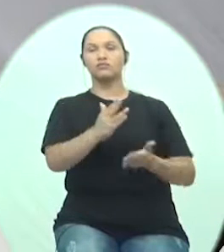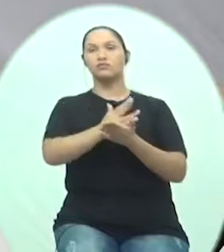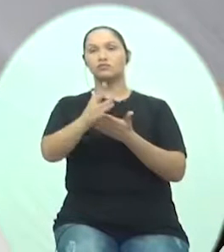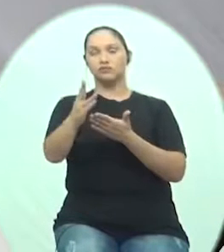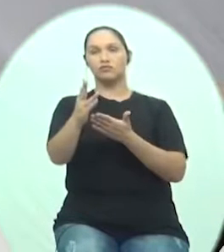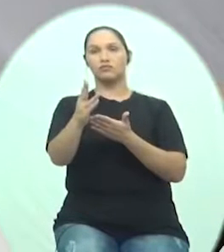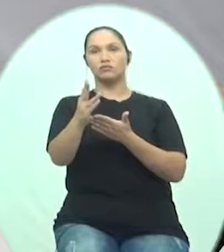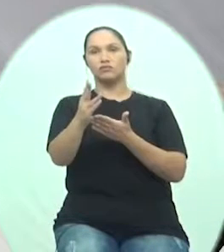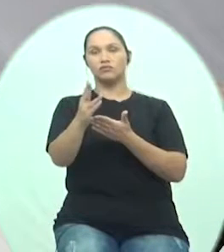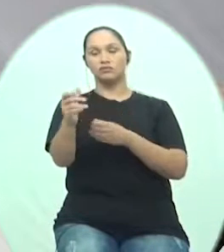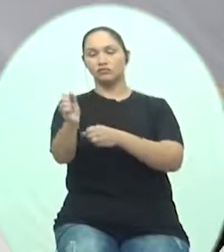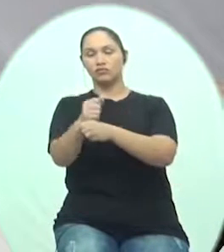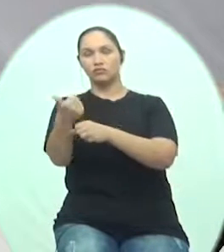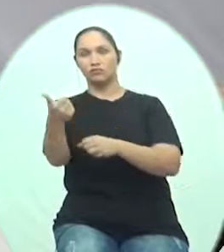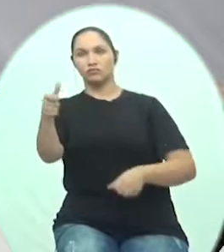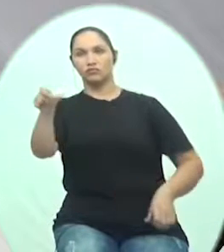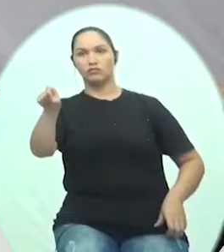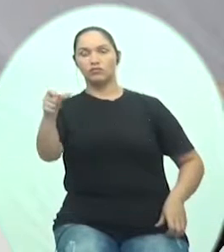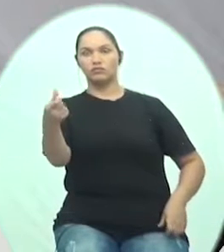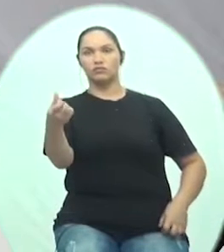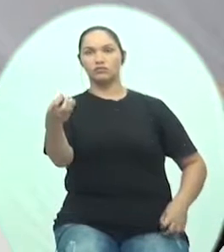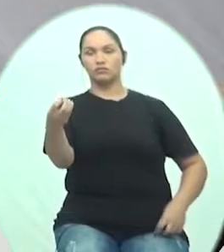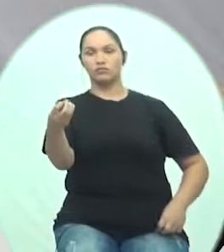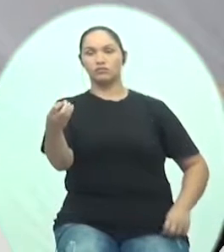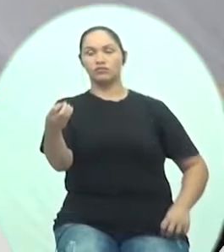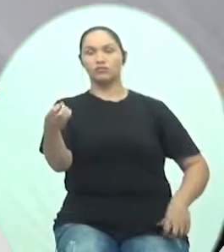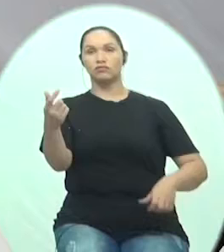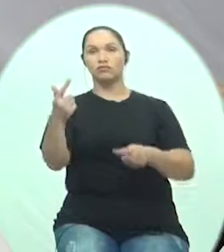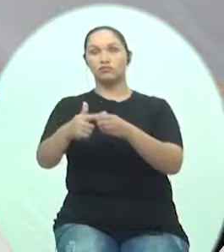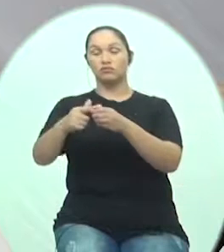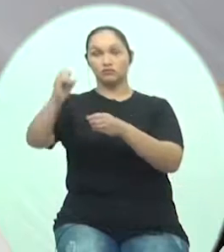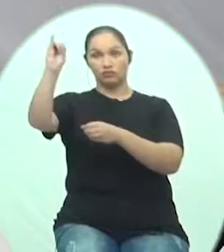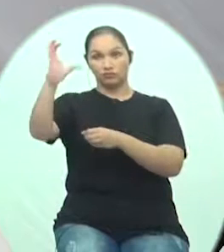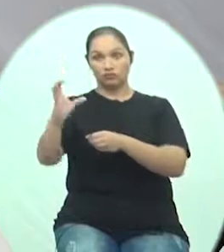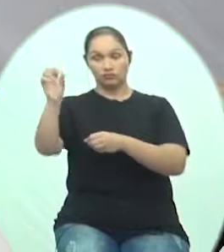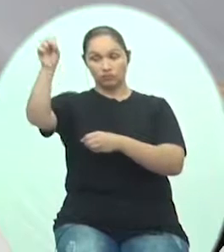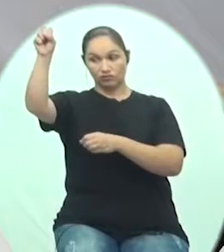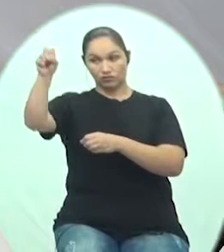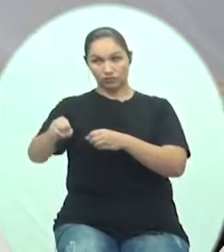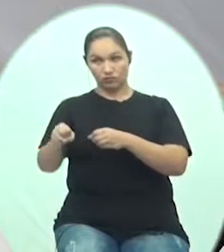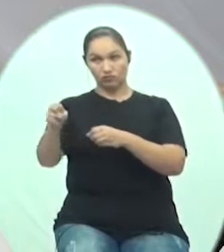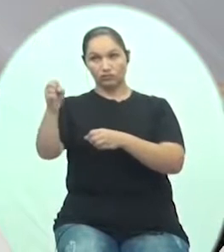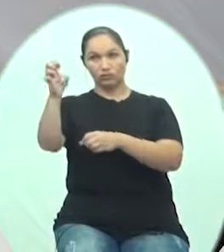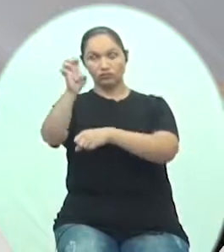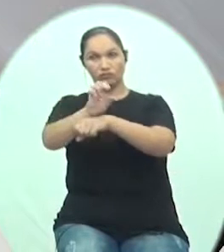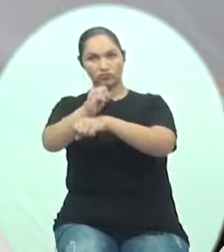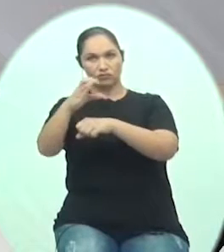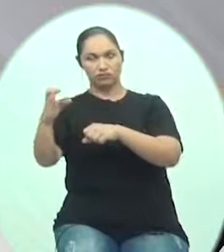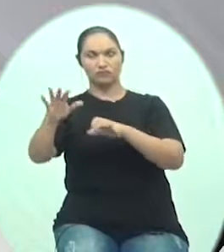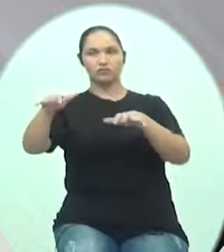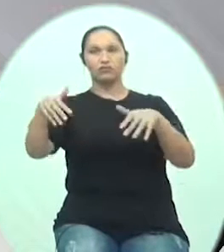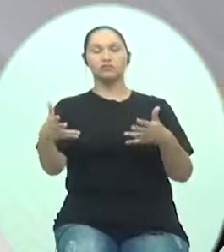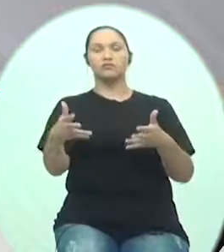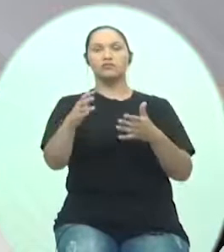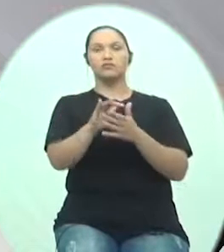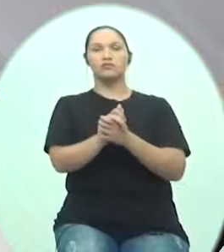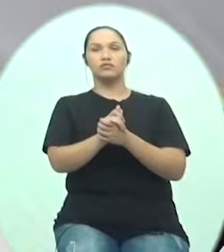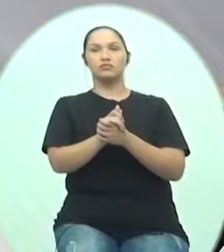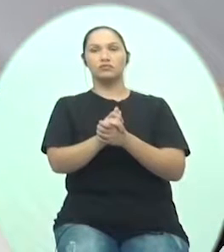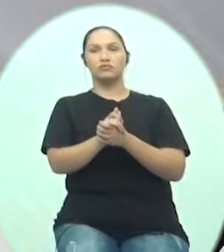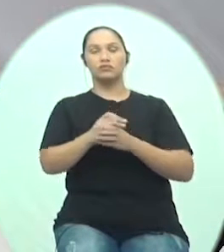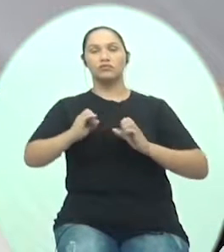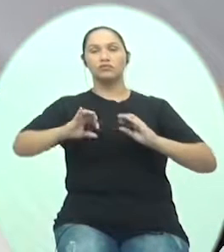1960 em isara sul de Santa Catarina seus primeiros traços foram escritos a